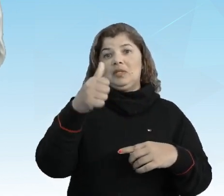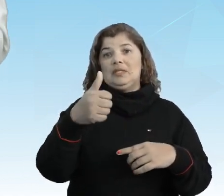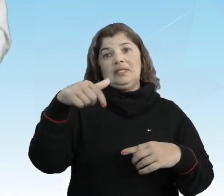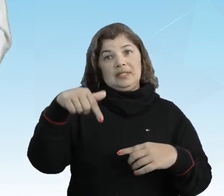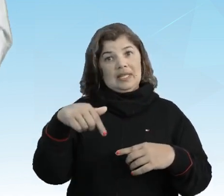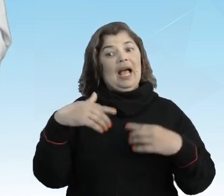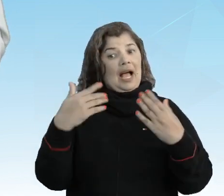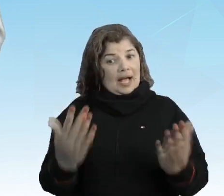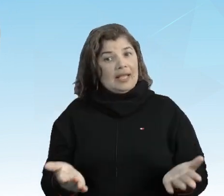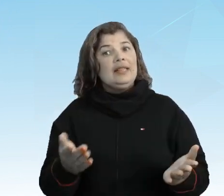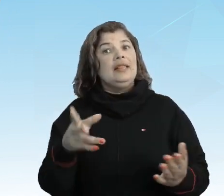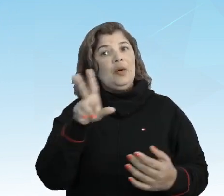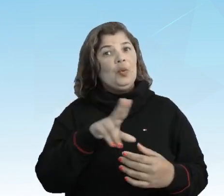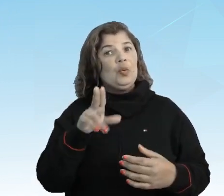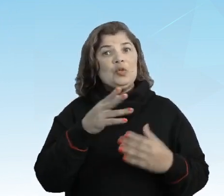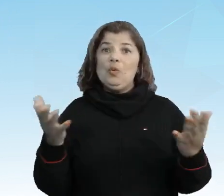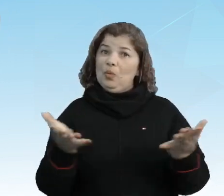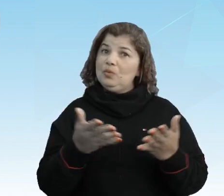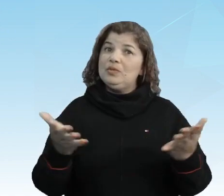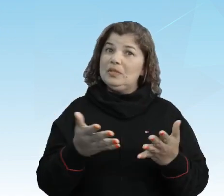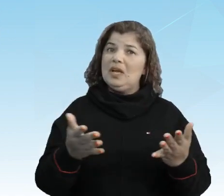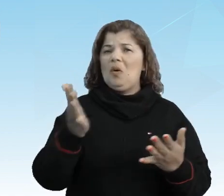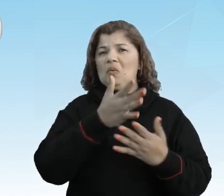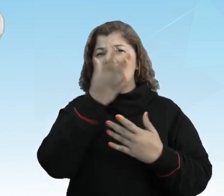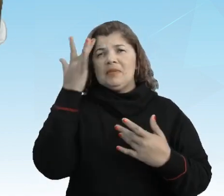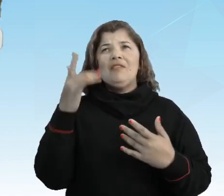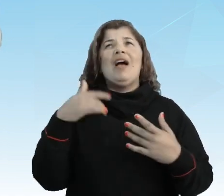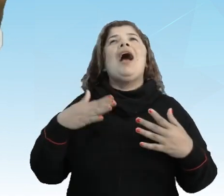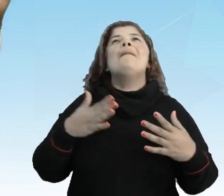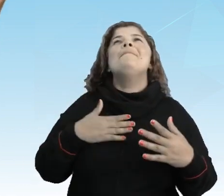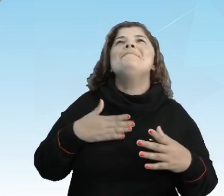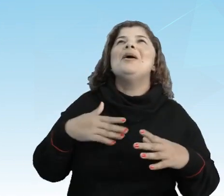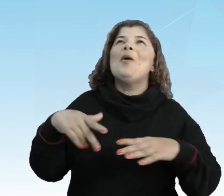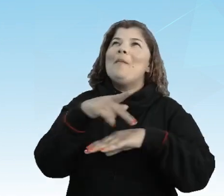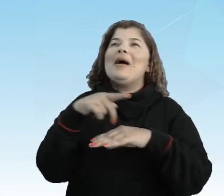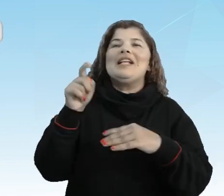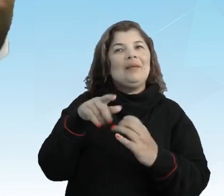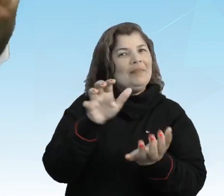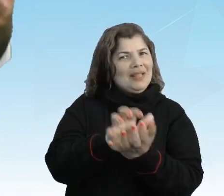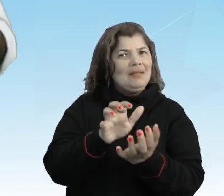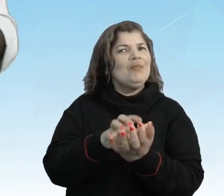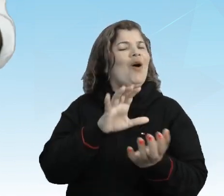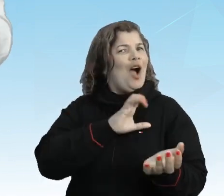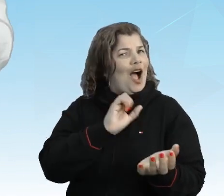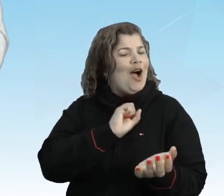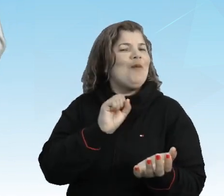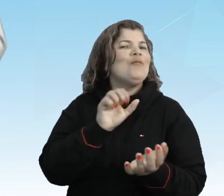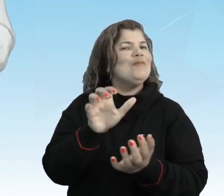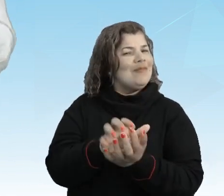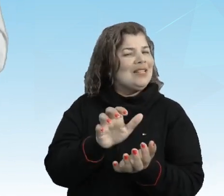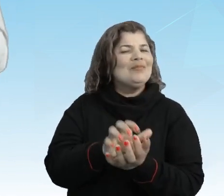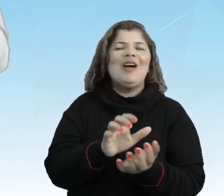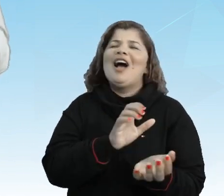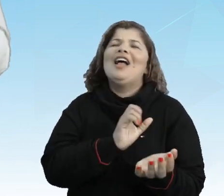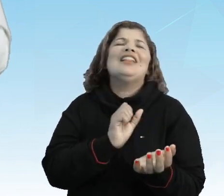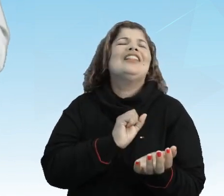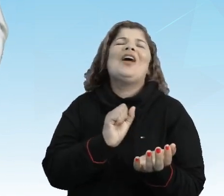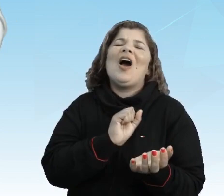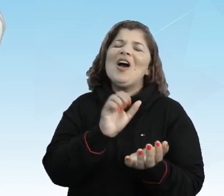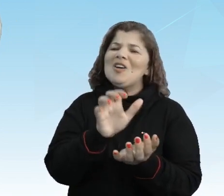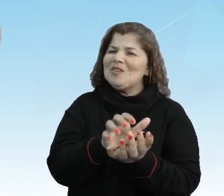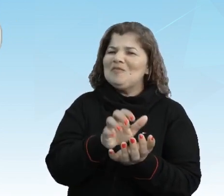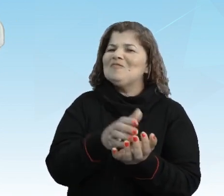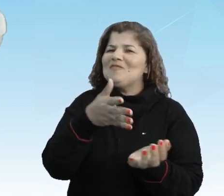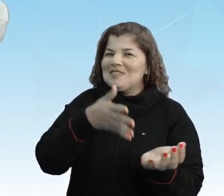nos dias de hoje. Muitas pessoas dizem assim: ah, o meu país é Pernambuco, eu amo Pernambuco, eu adoro ser pernambucano